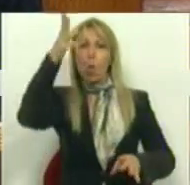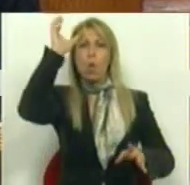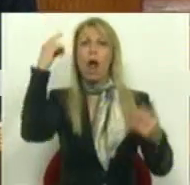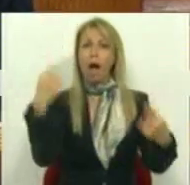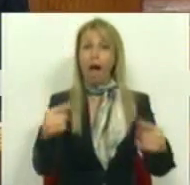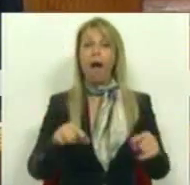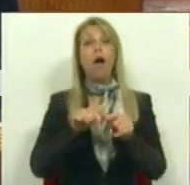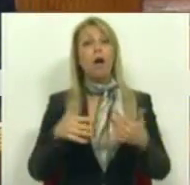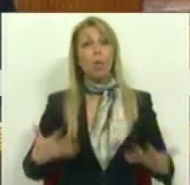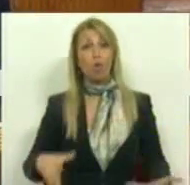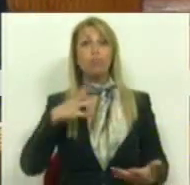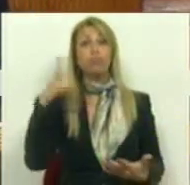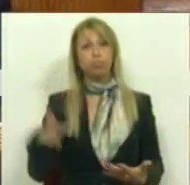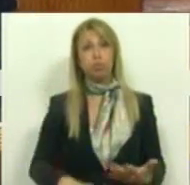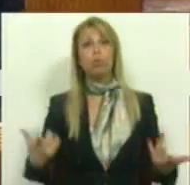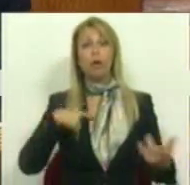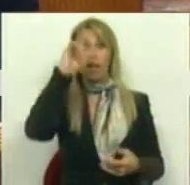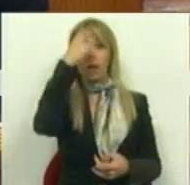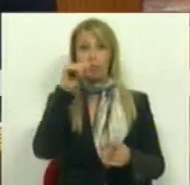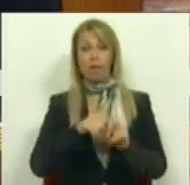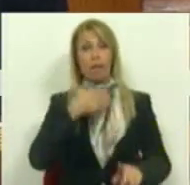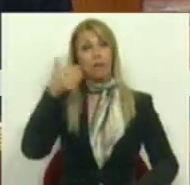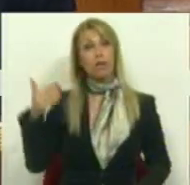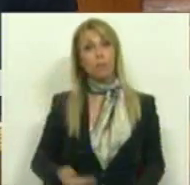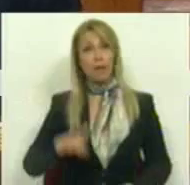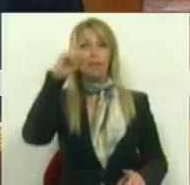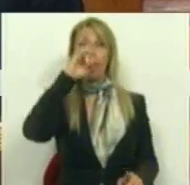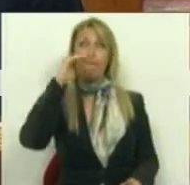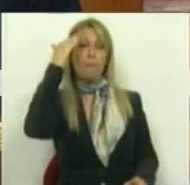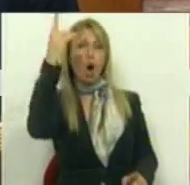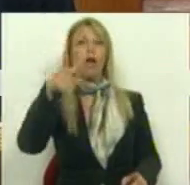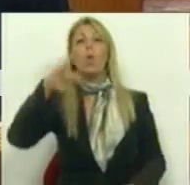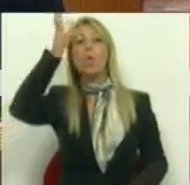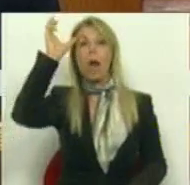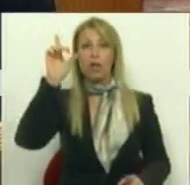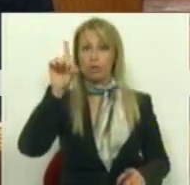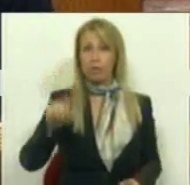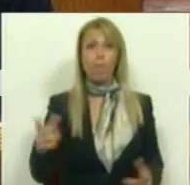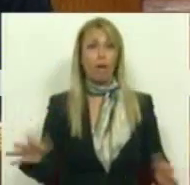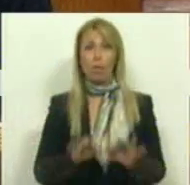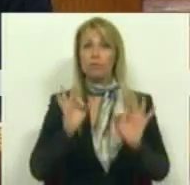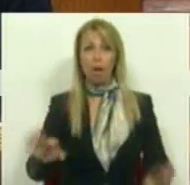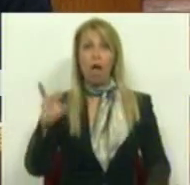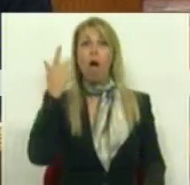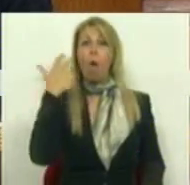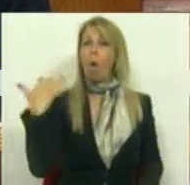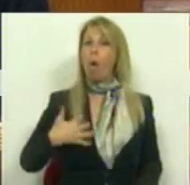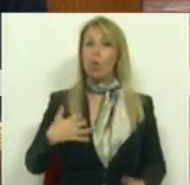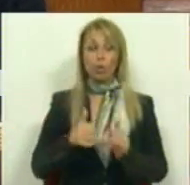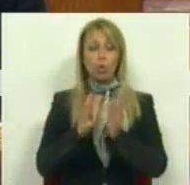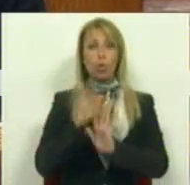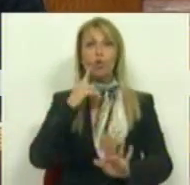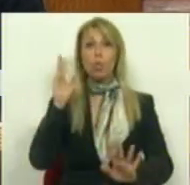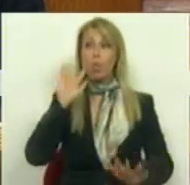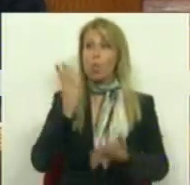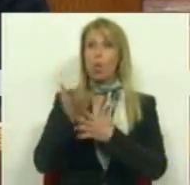também a história dessa experiência, dessa memória e dessa coragem. Como temos orgulho de todos quantos, nas últimas décadas,